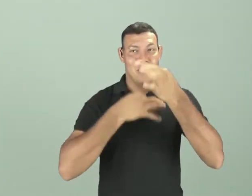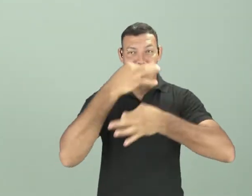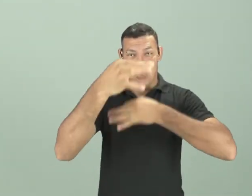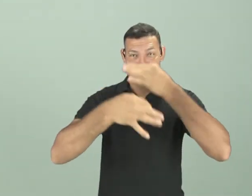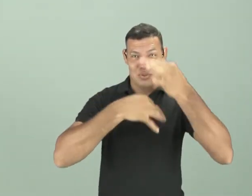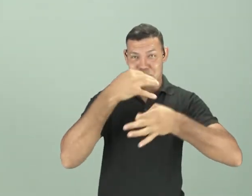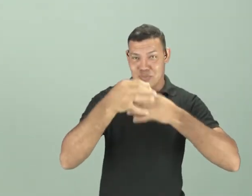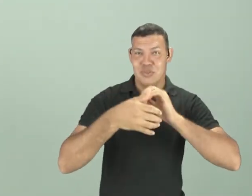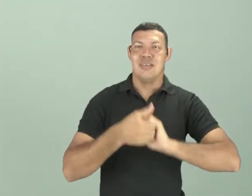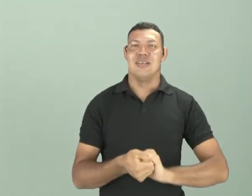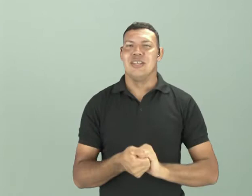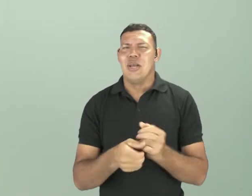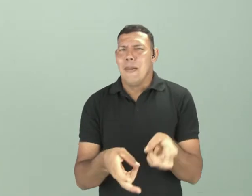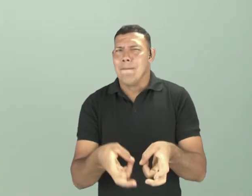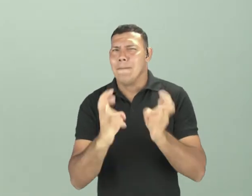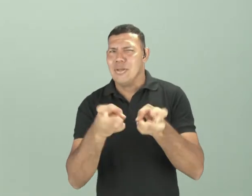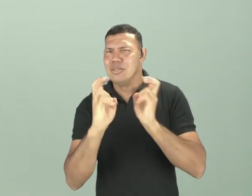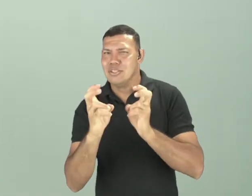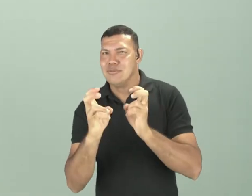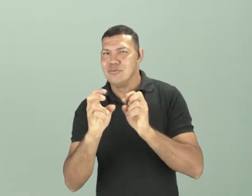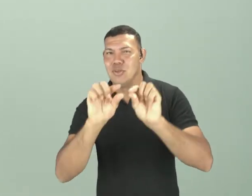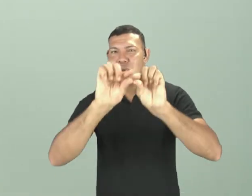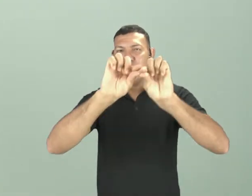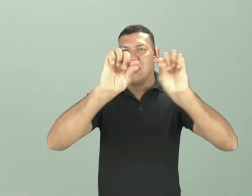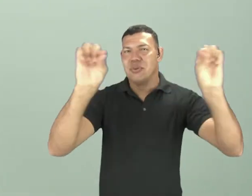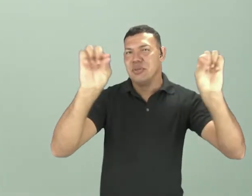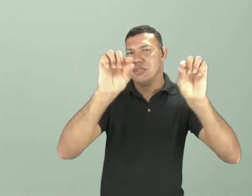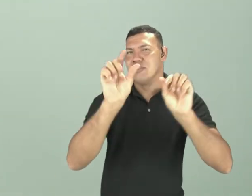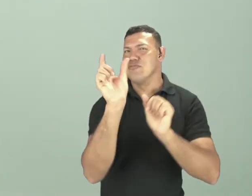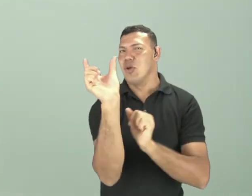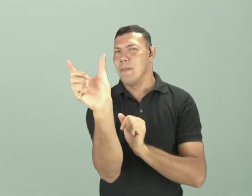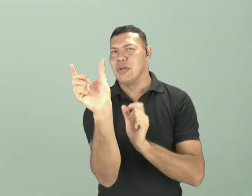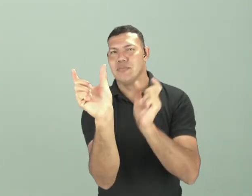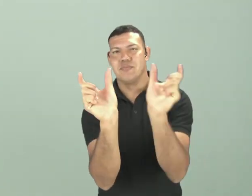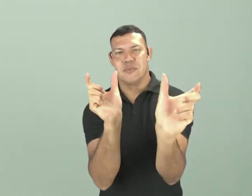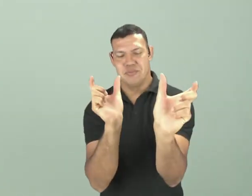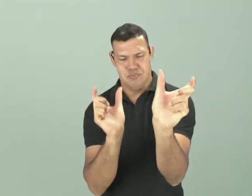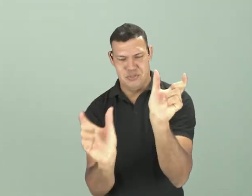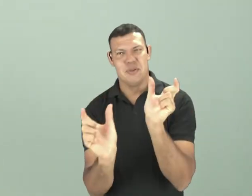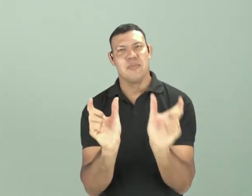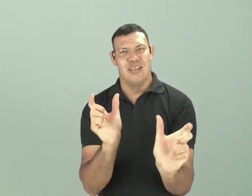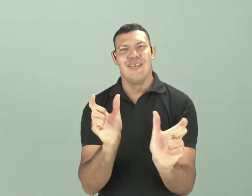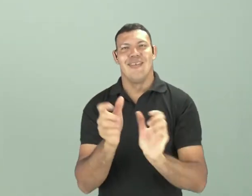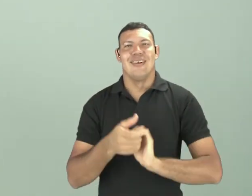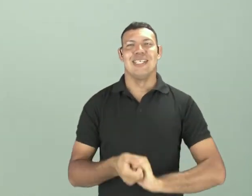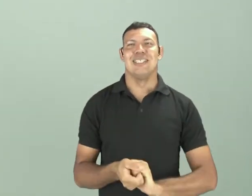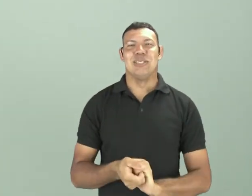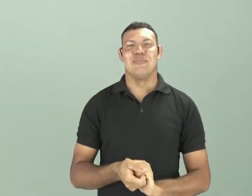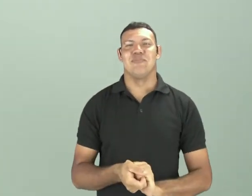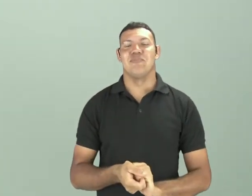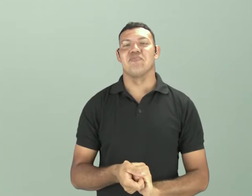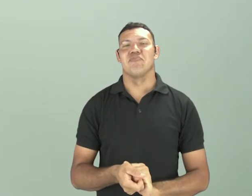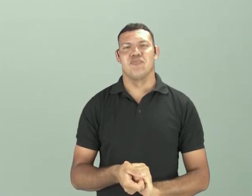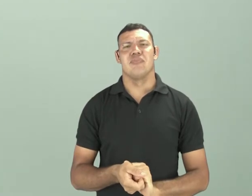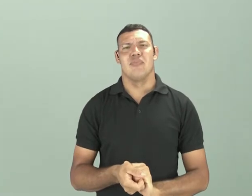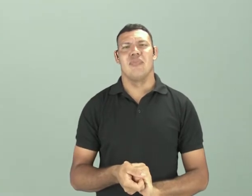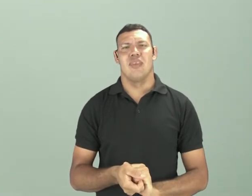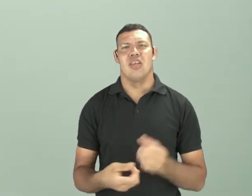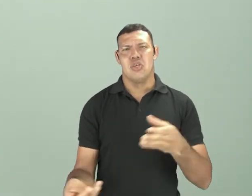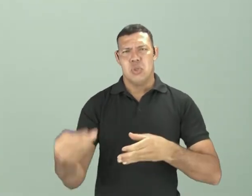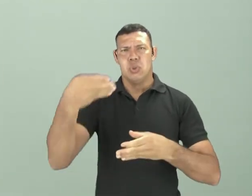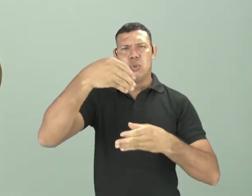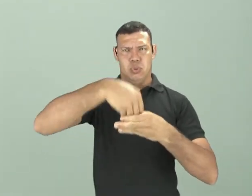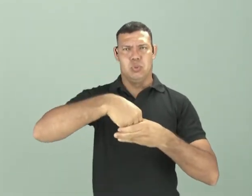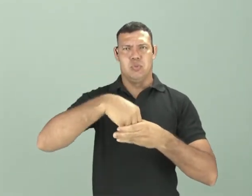você verifica aí que eu dei uma grifada em algumas partes do texto, ó. Quando eles dizem, ó, faz parte do povo ter esse